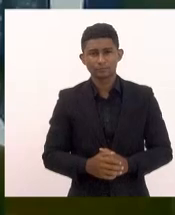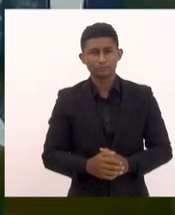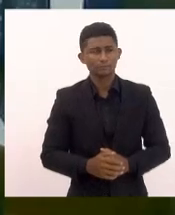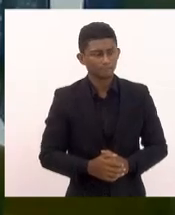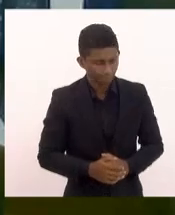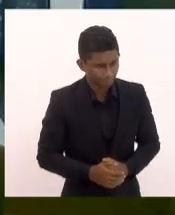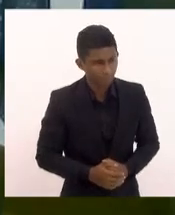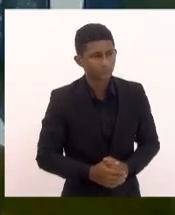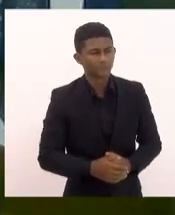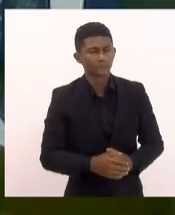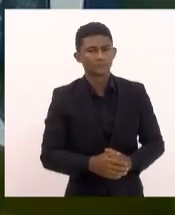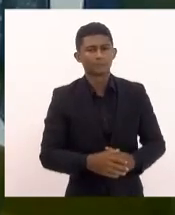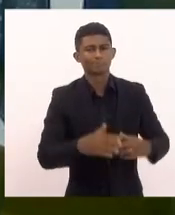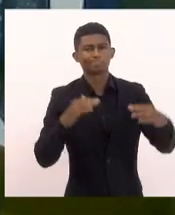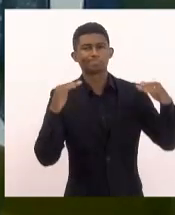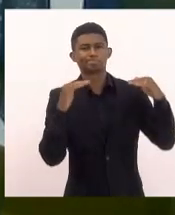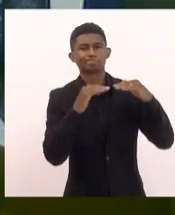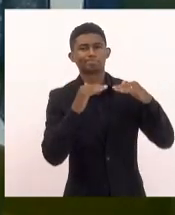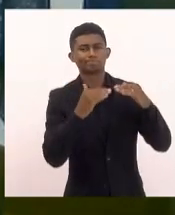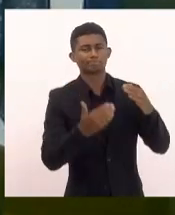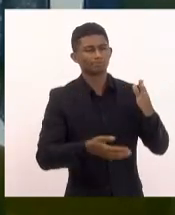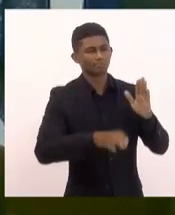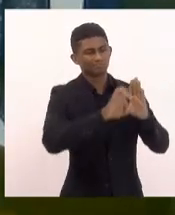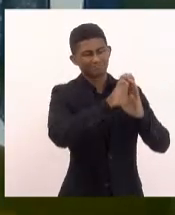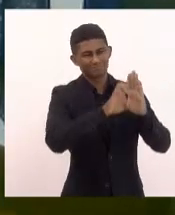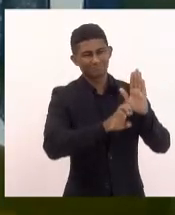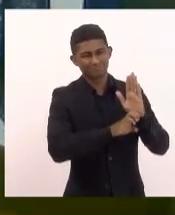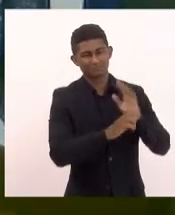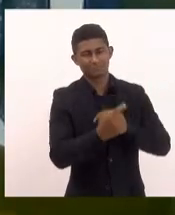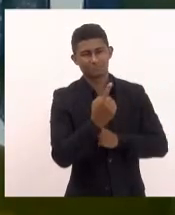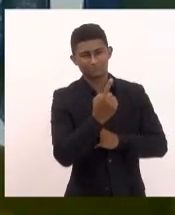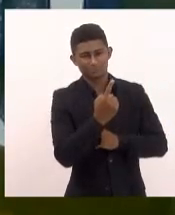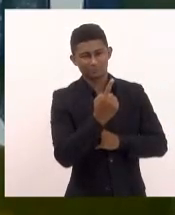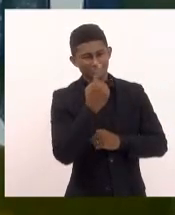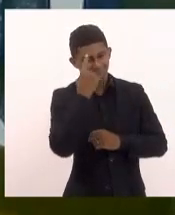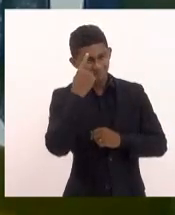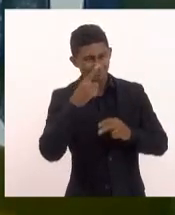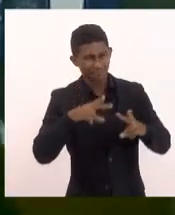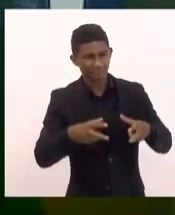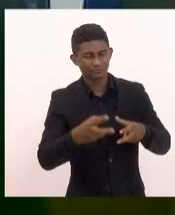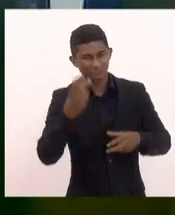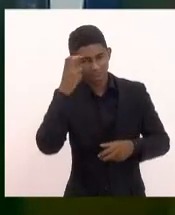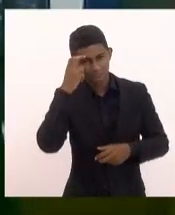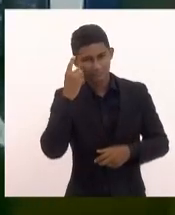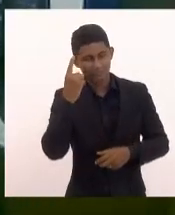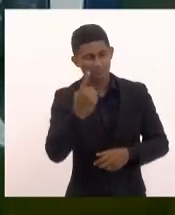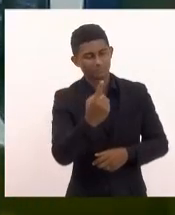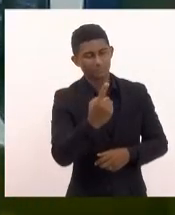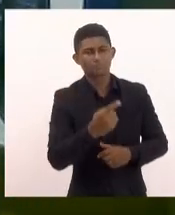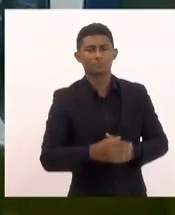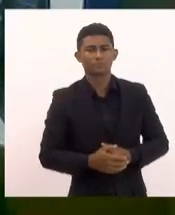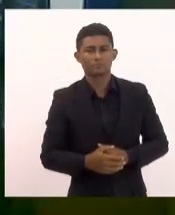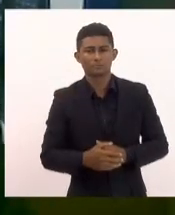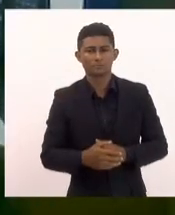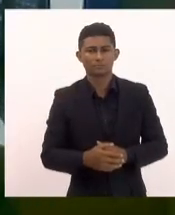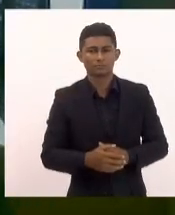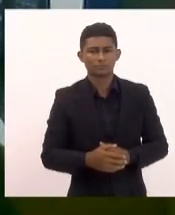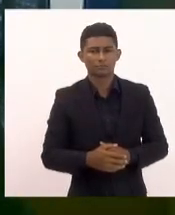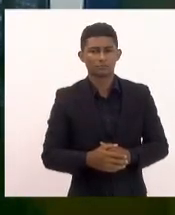Presidente, parecer favorável com subemenda aglutinativa às emendas 1 da Comissão de Cultura e 4 de